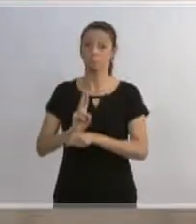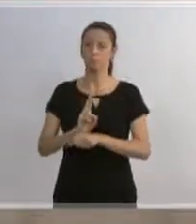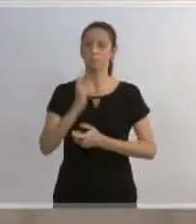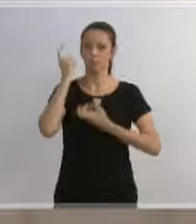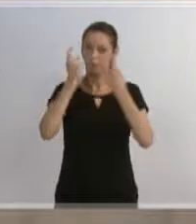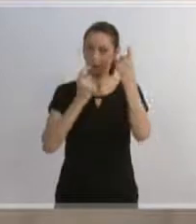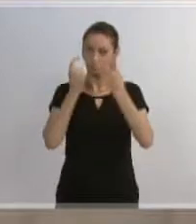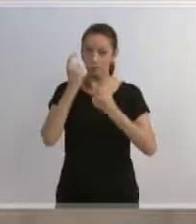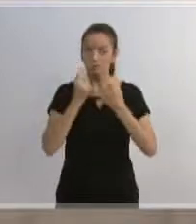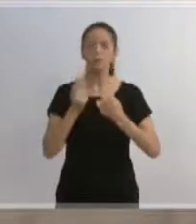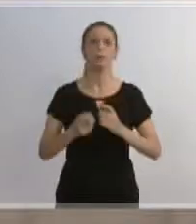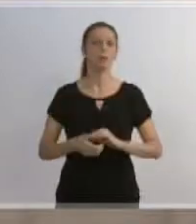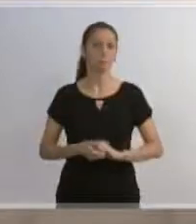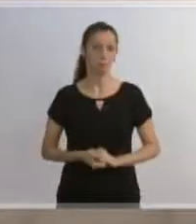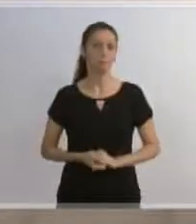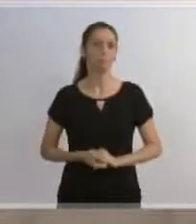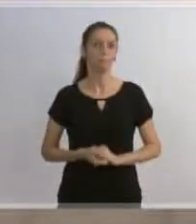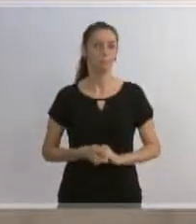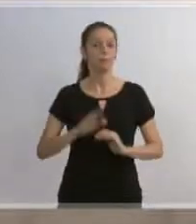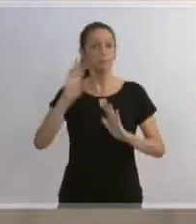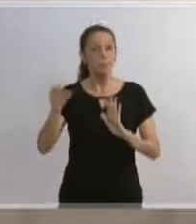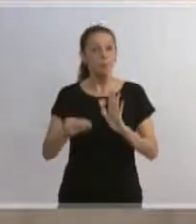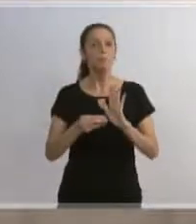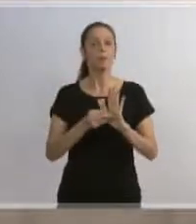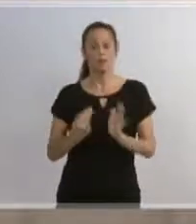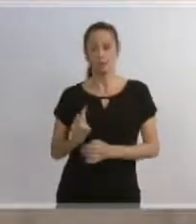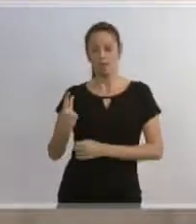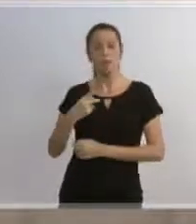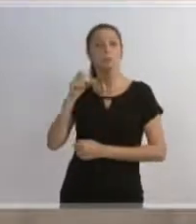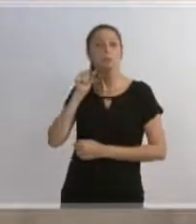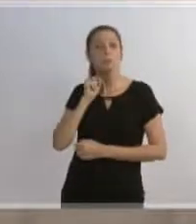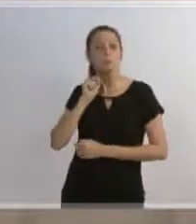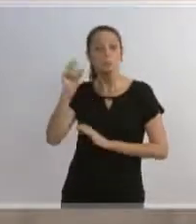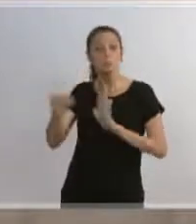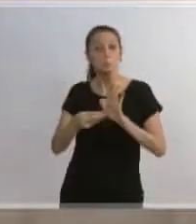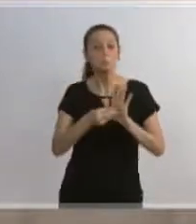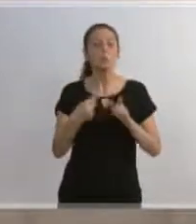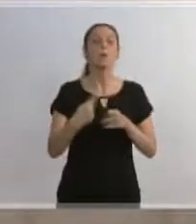preocupado. Fizemos a emenda, eu e o Silvio, para colocar o CETEB como